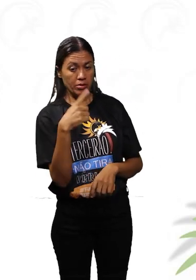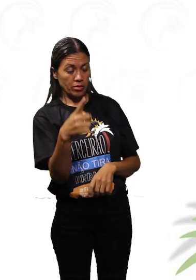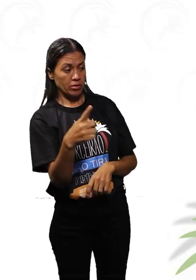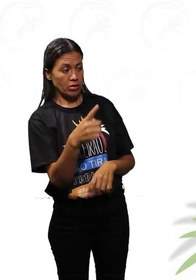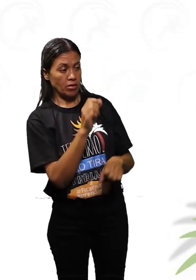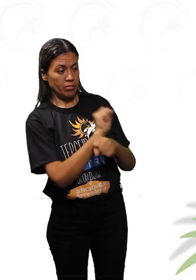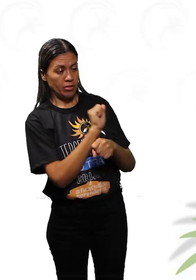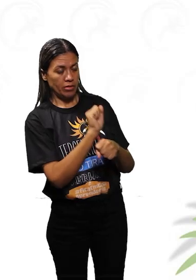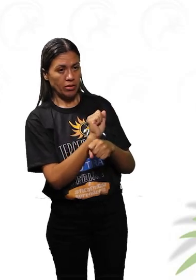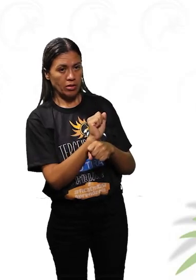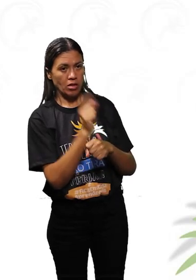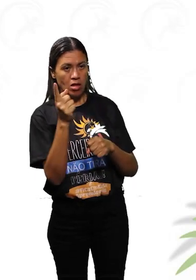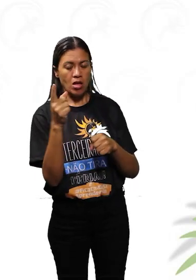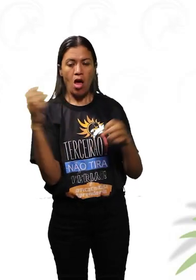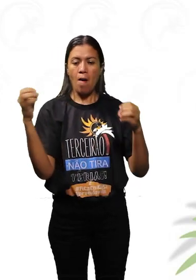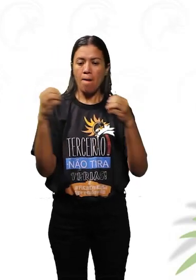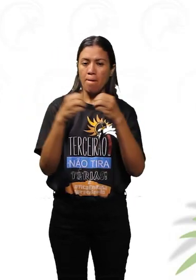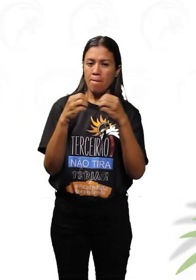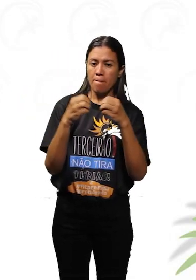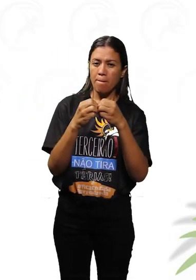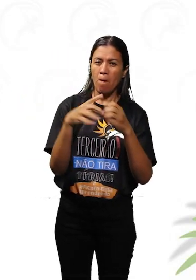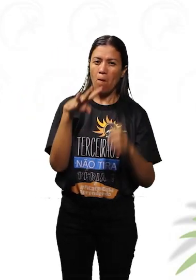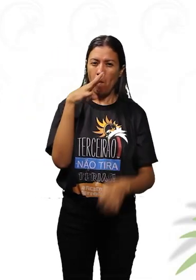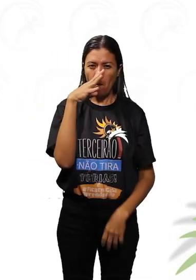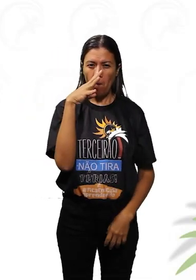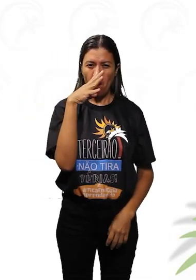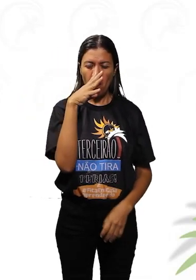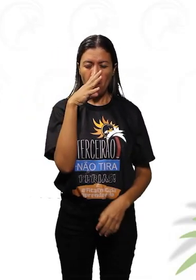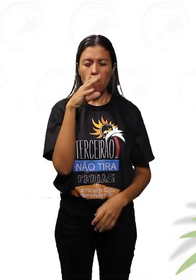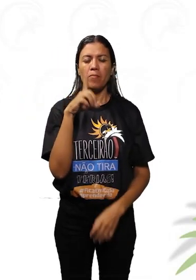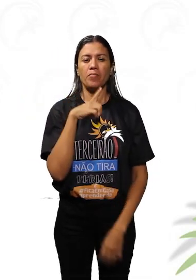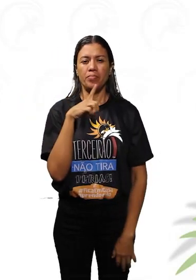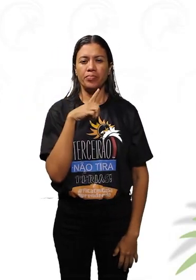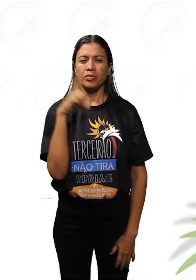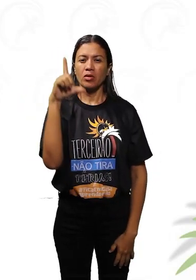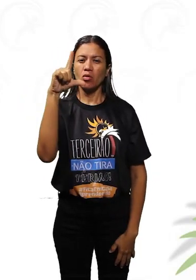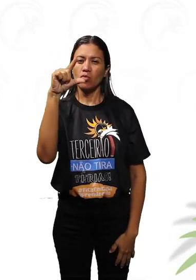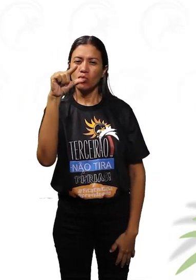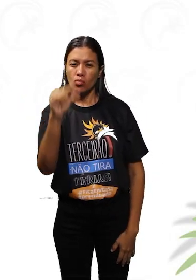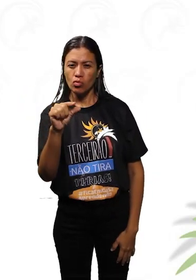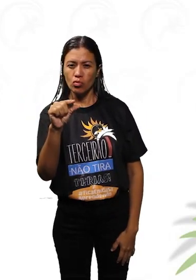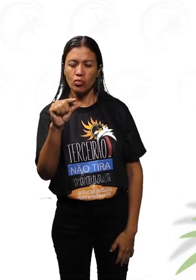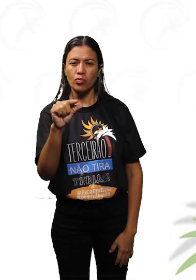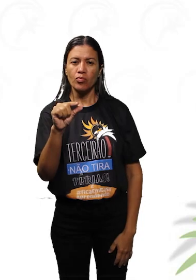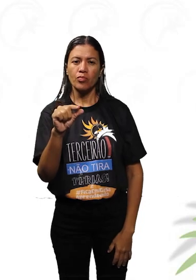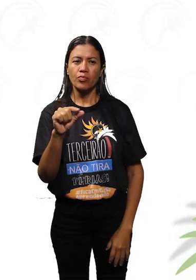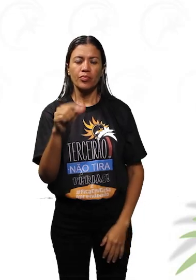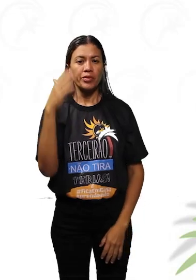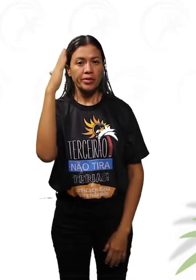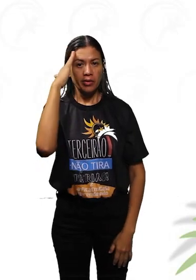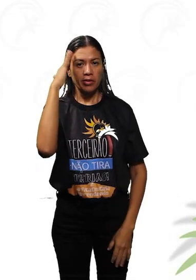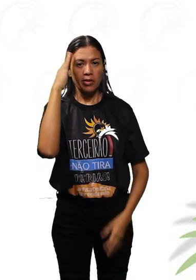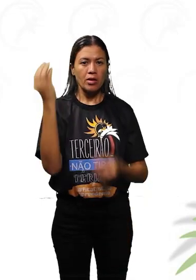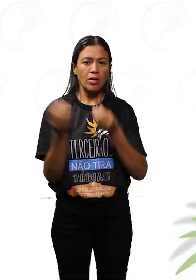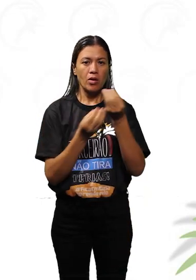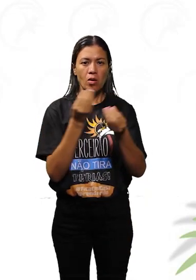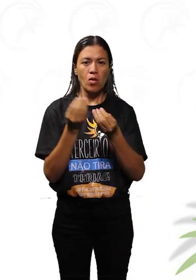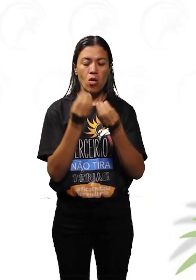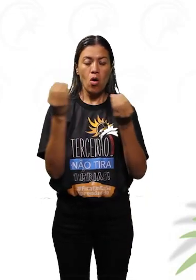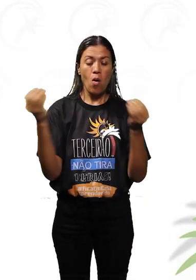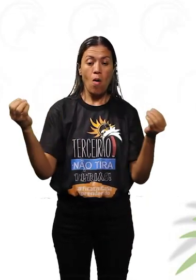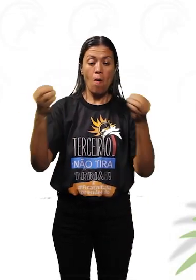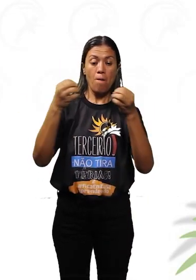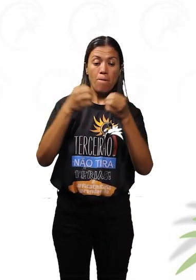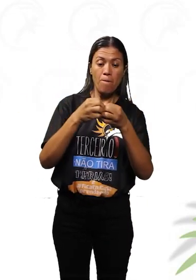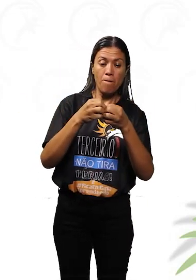é a aproximação nos dois casos. Então, o que vai ter? Um encurtamento aparente do comprimento de onda. Então, encurtamento